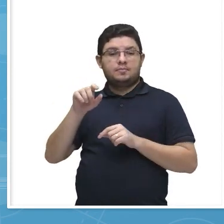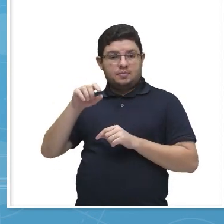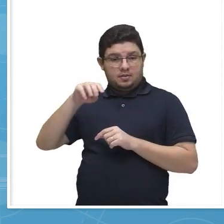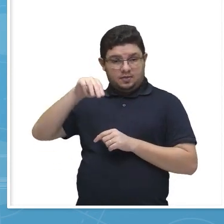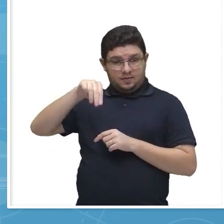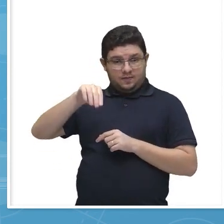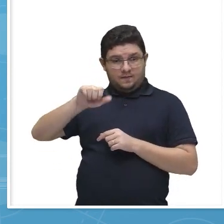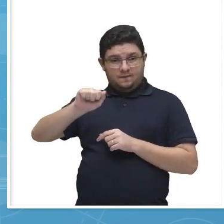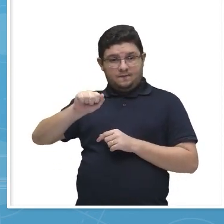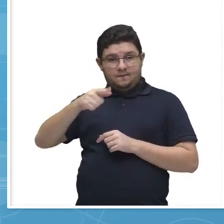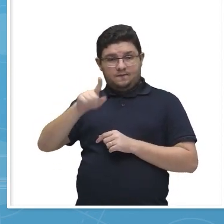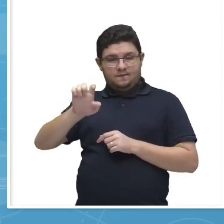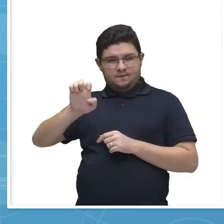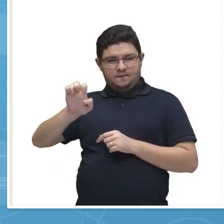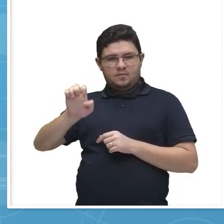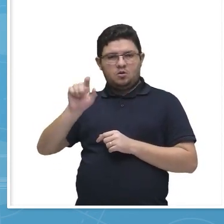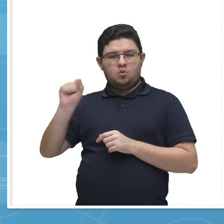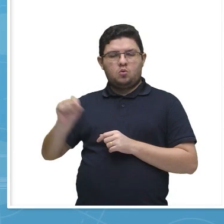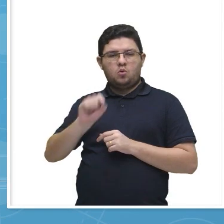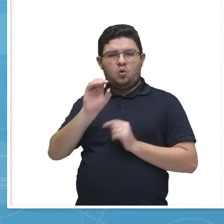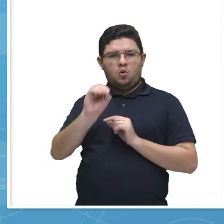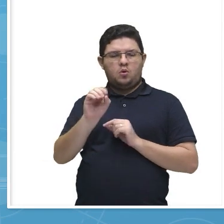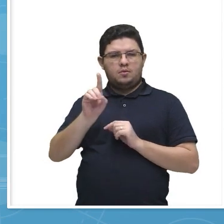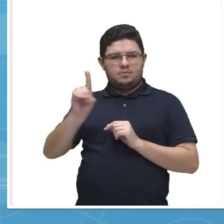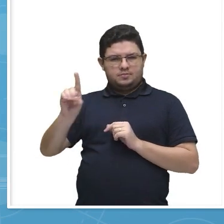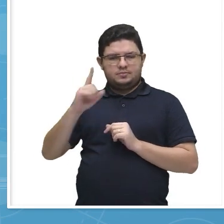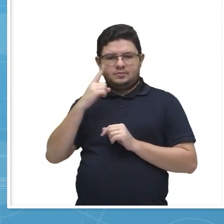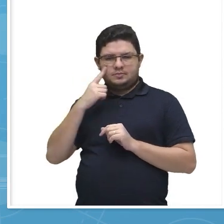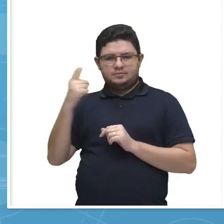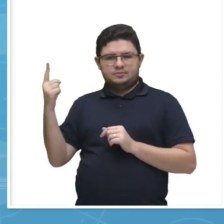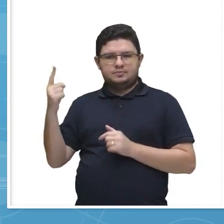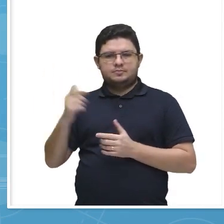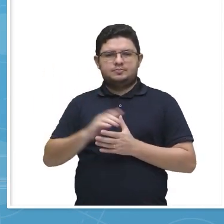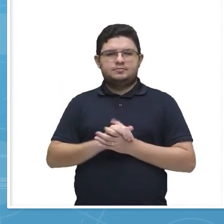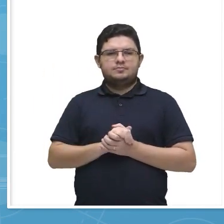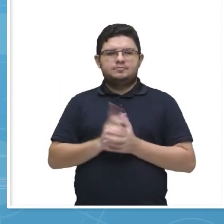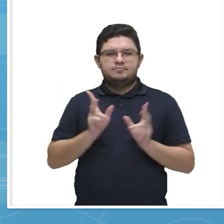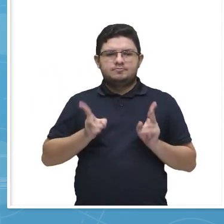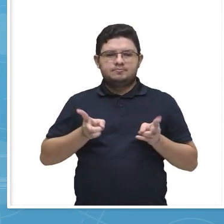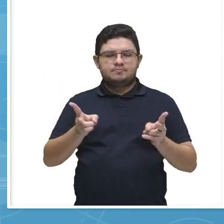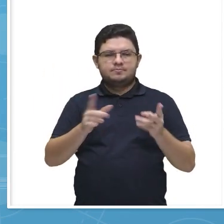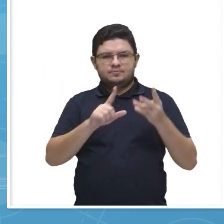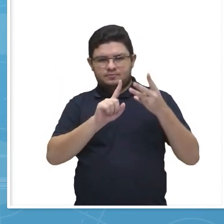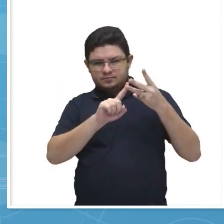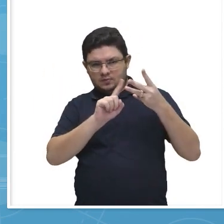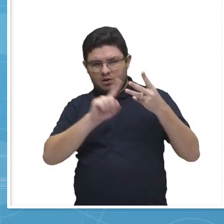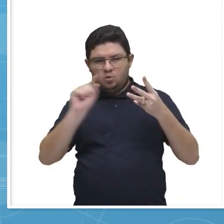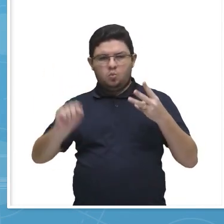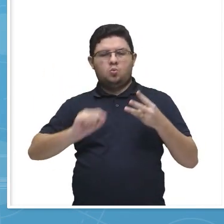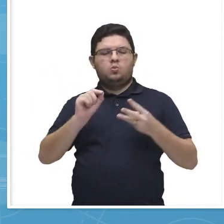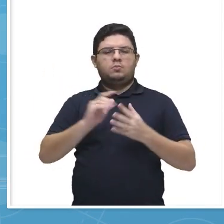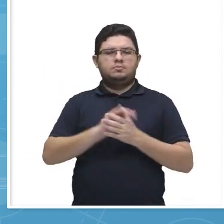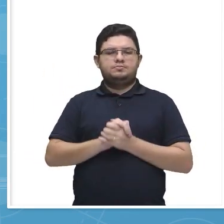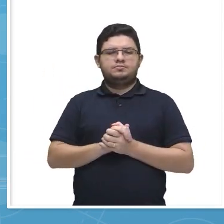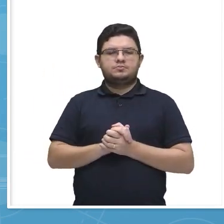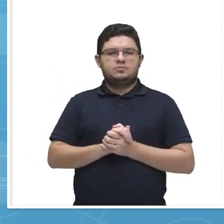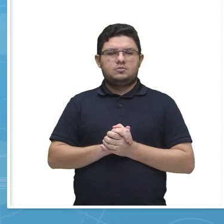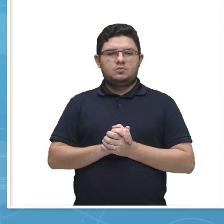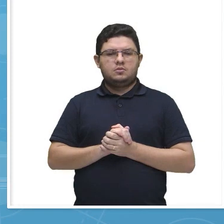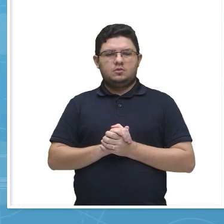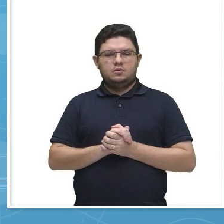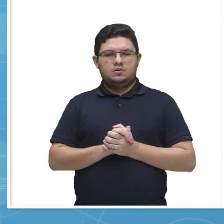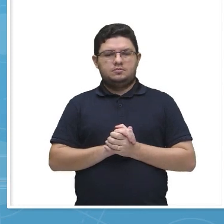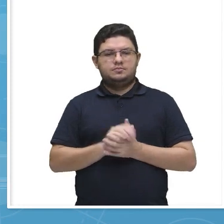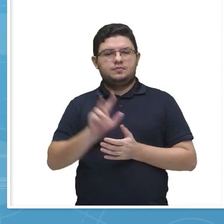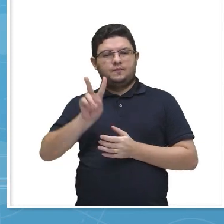aflita é predicativo do objeto. Vamos adiante? Olha só, nós vamos ter também a